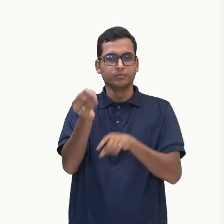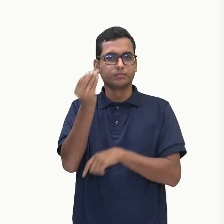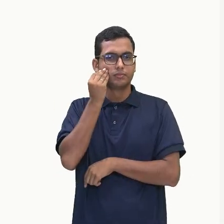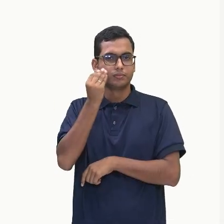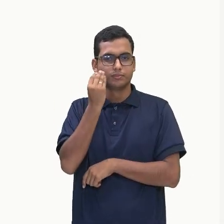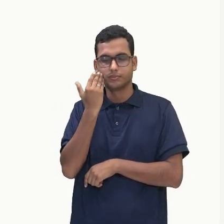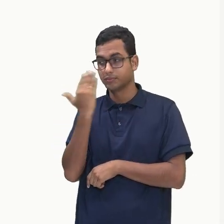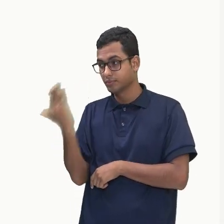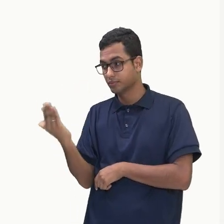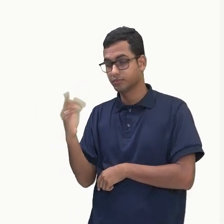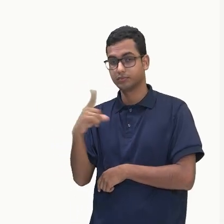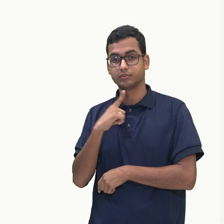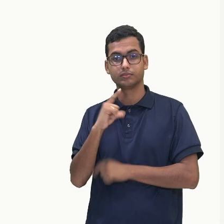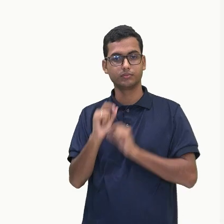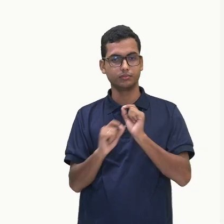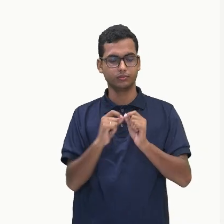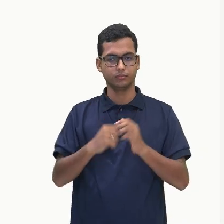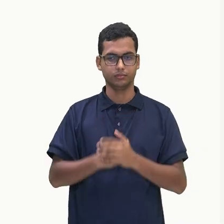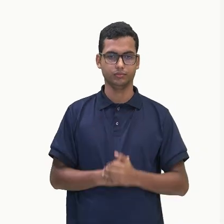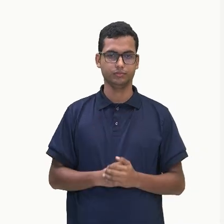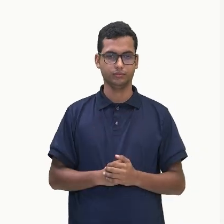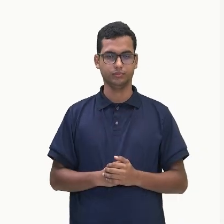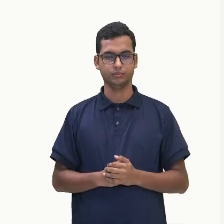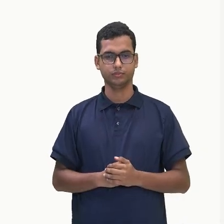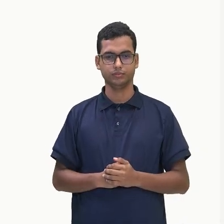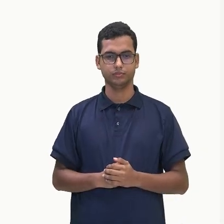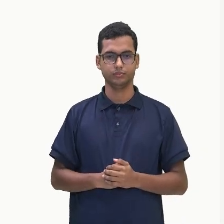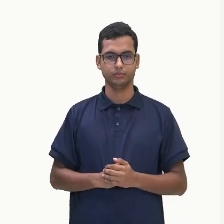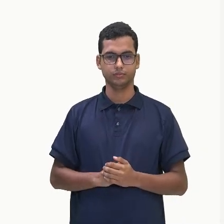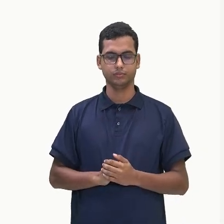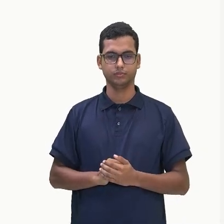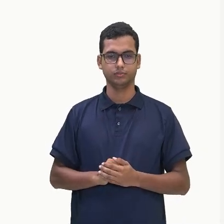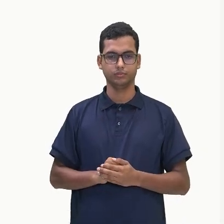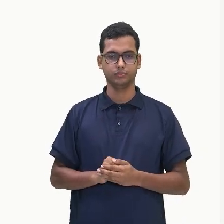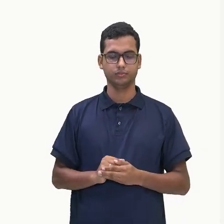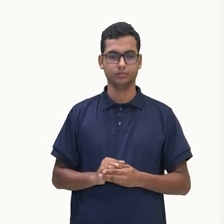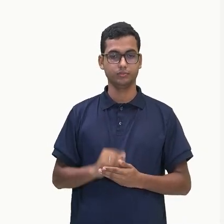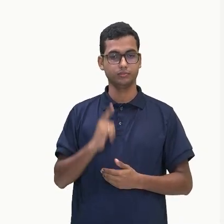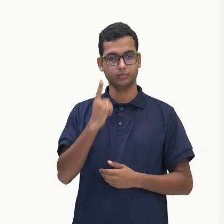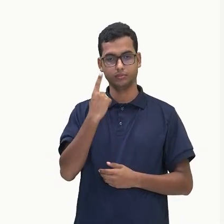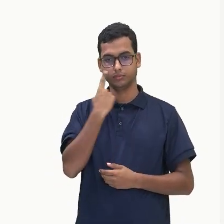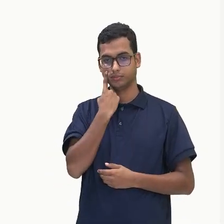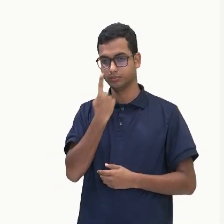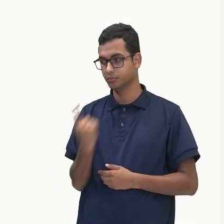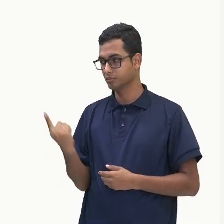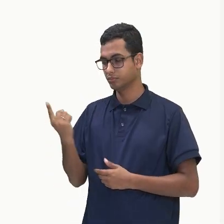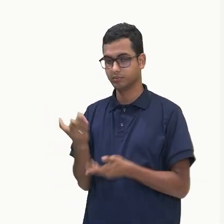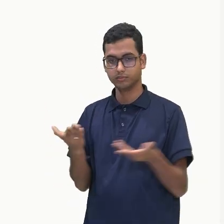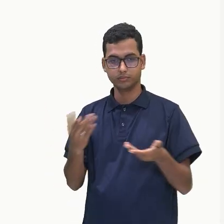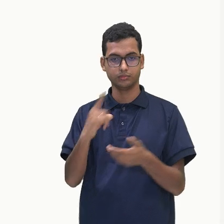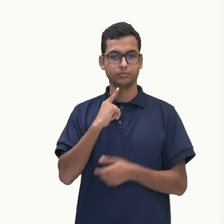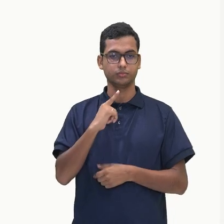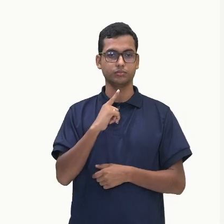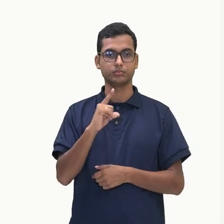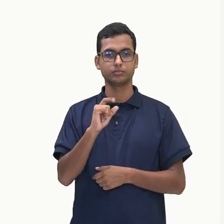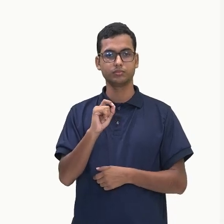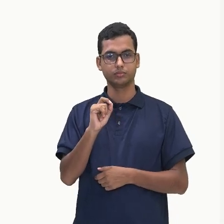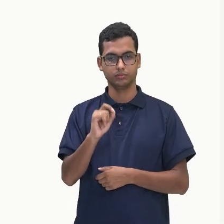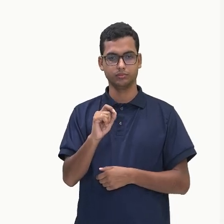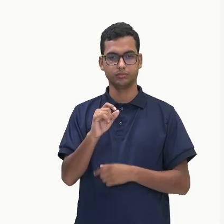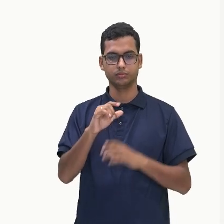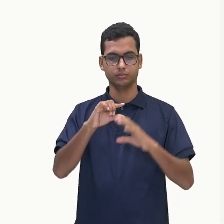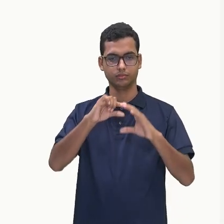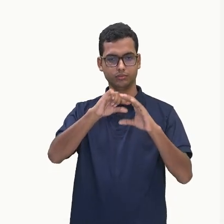que ele está numa posição onde temos aqui o retículo endoplasmático liso,